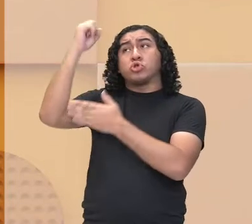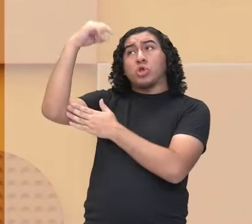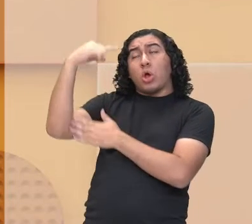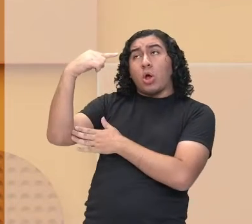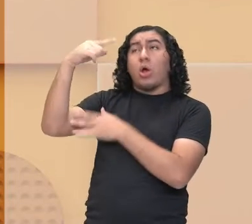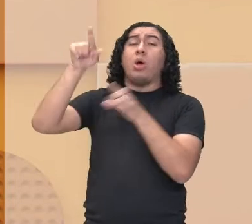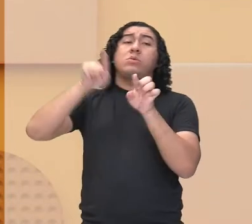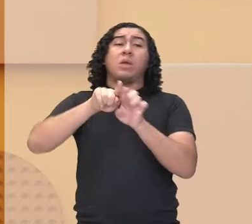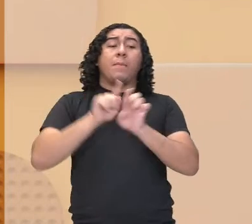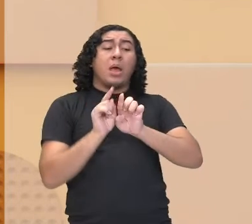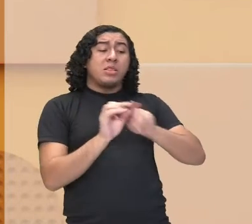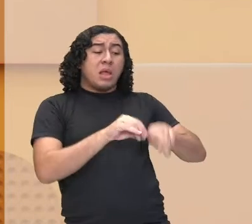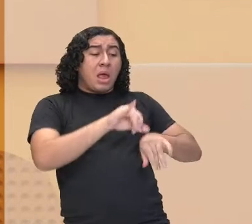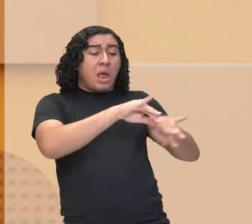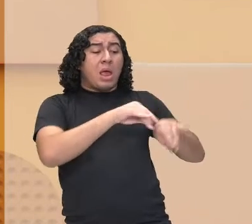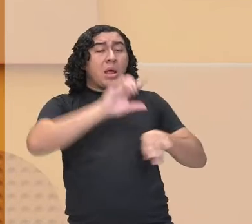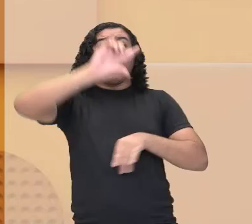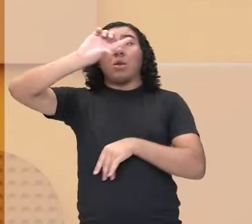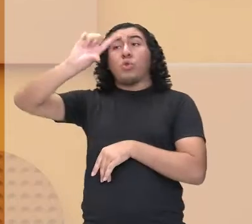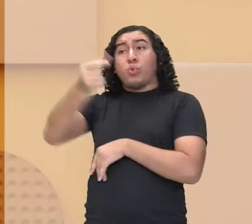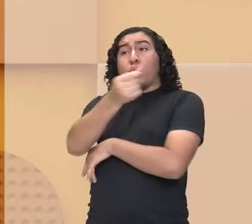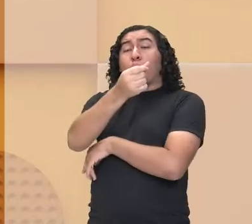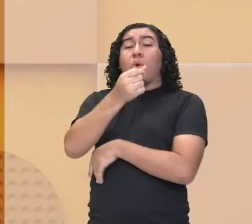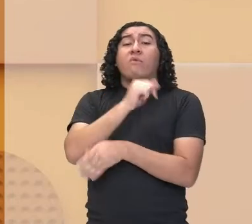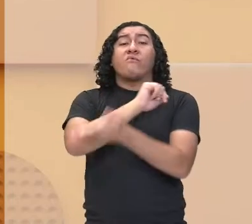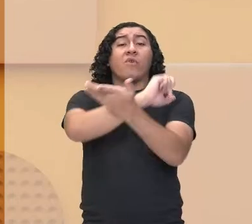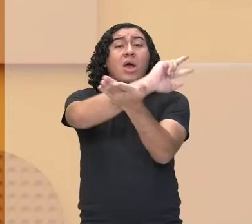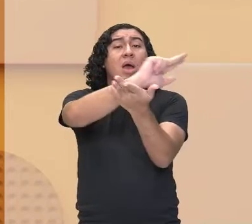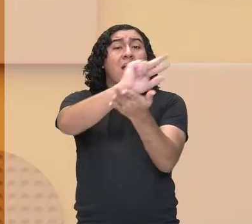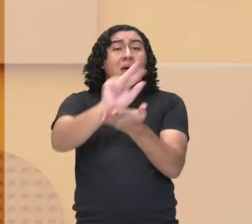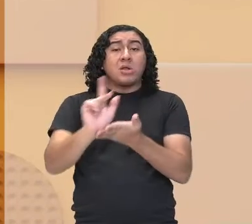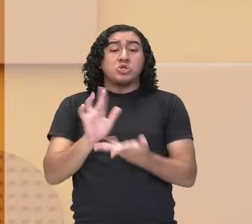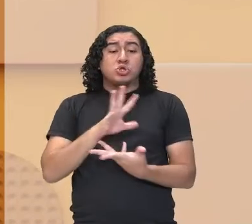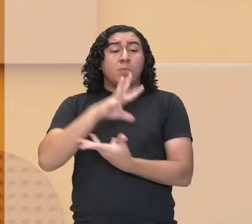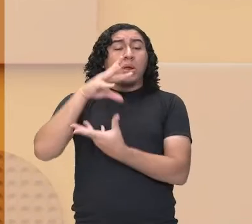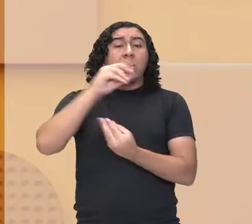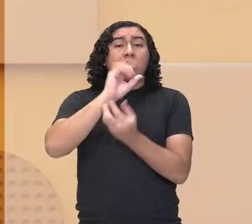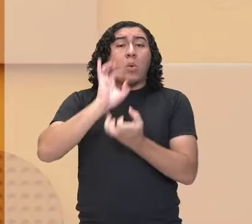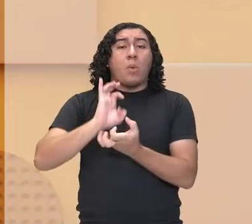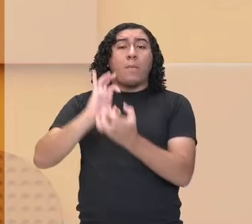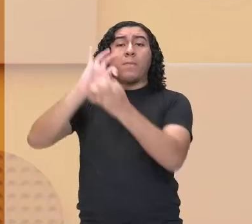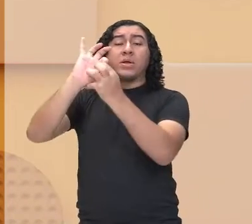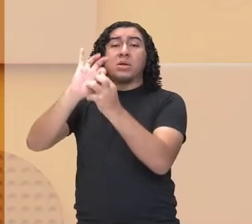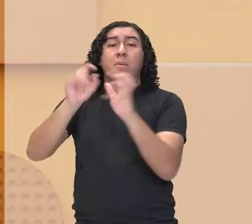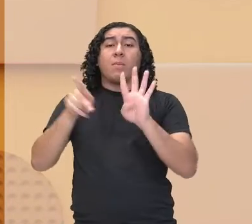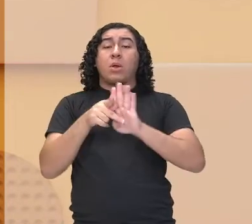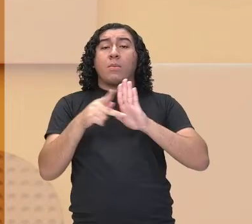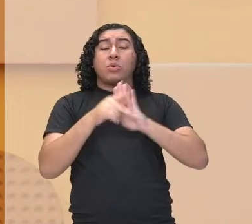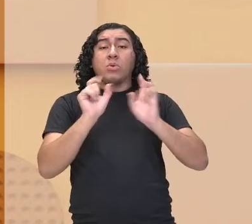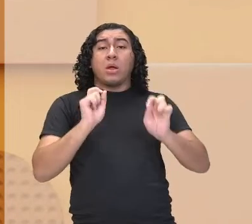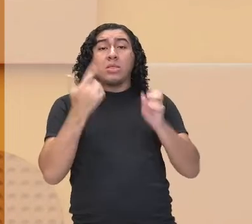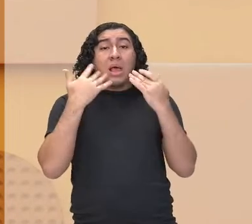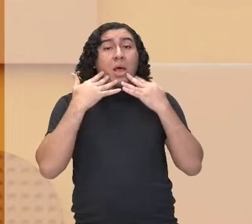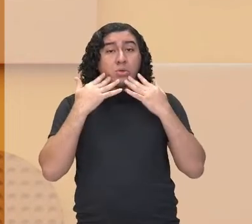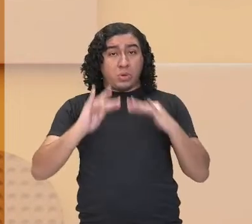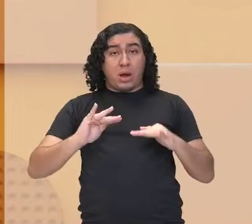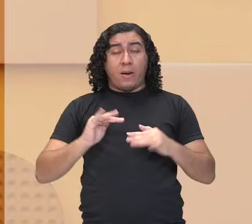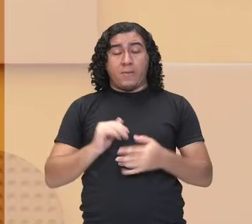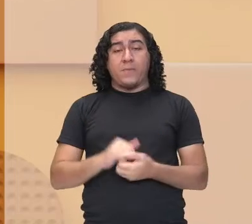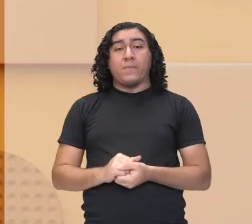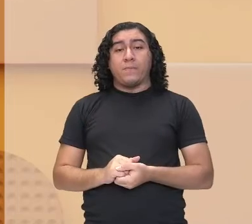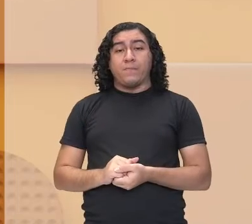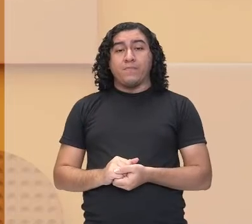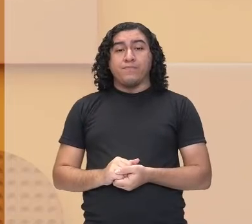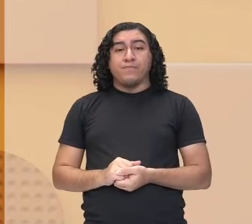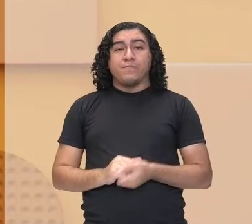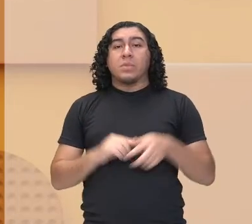Terra, a Deus Lua. Então, várias divindades ligadas a essa questão do natural, da natureza. Além disso,